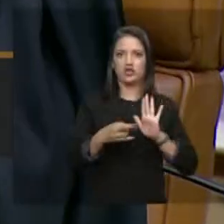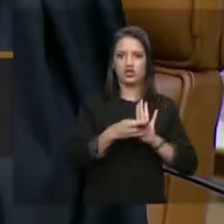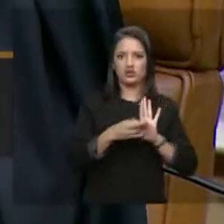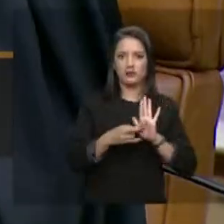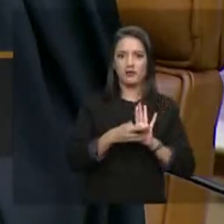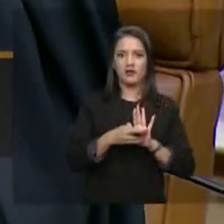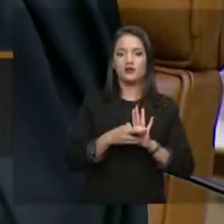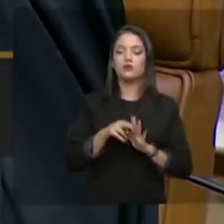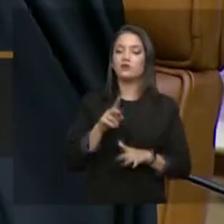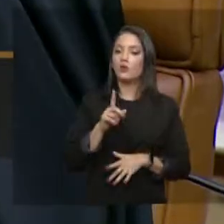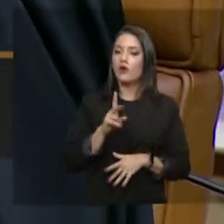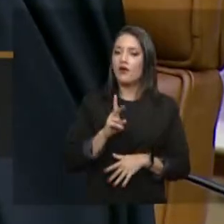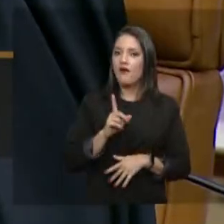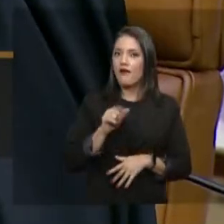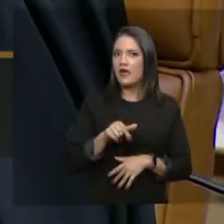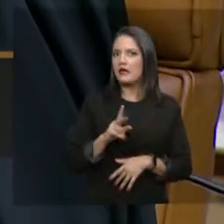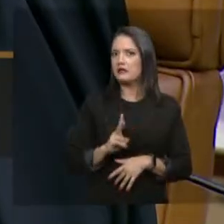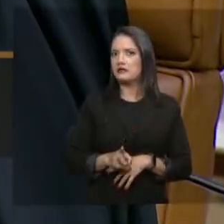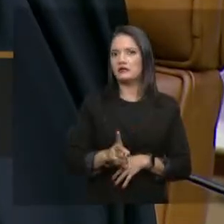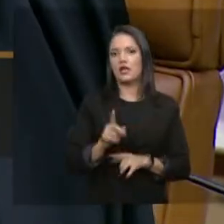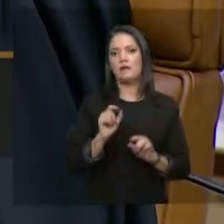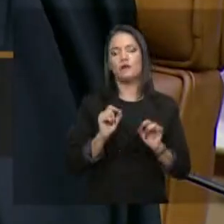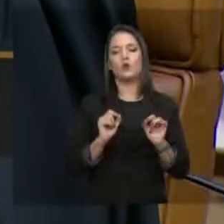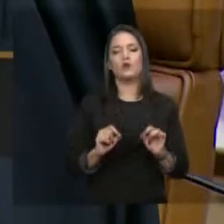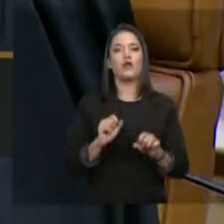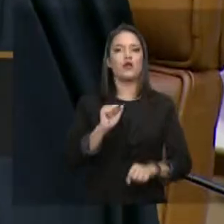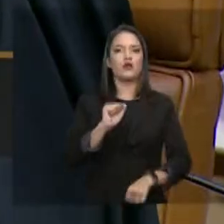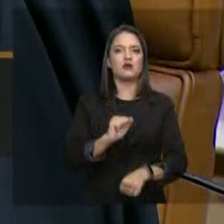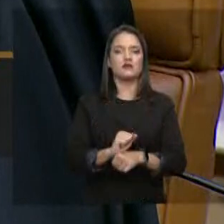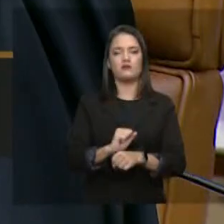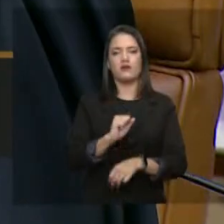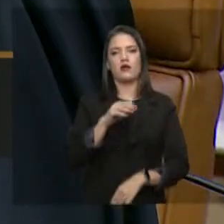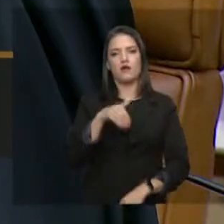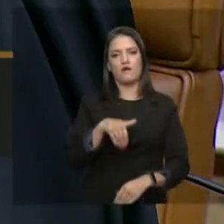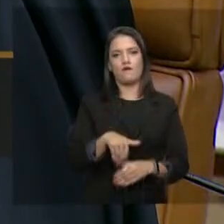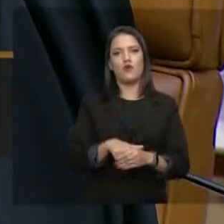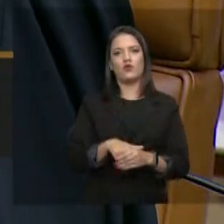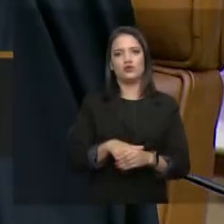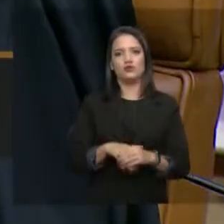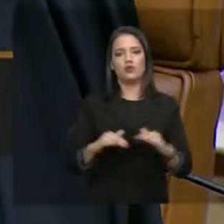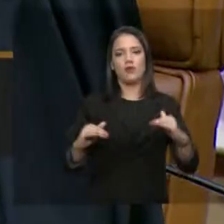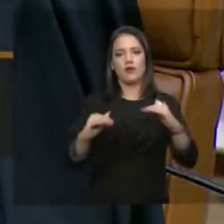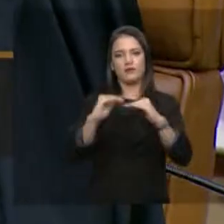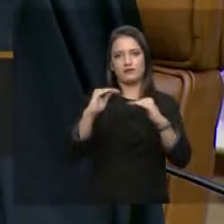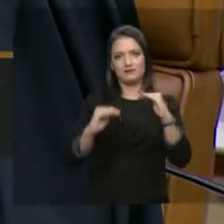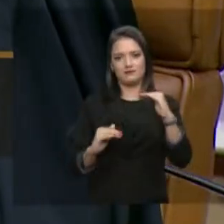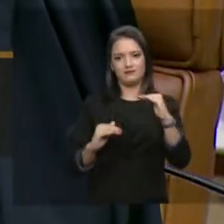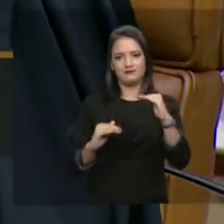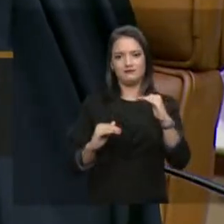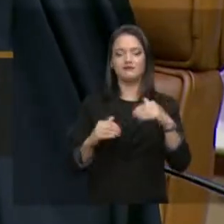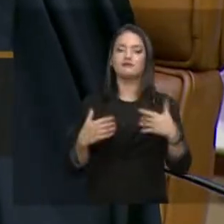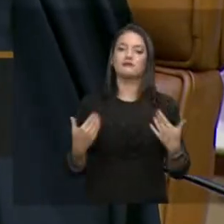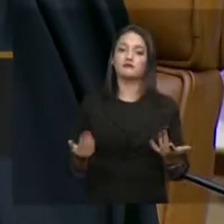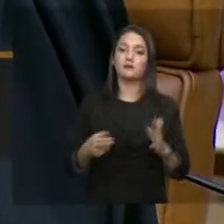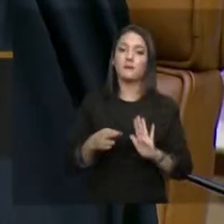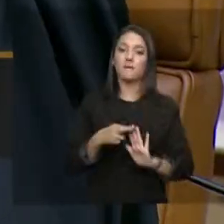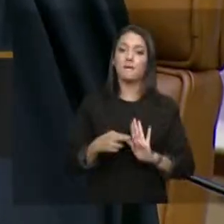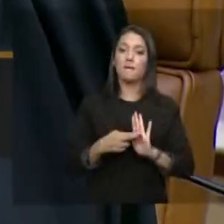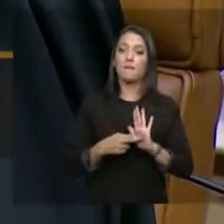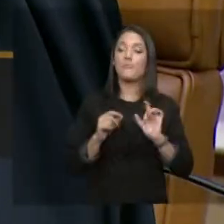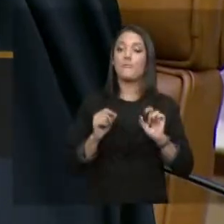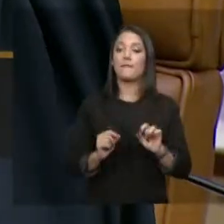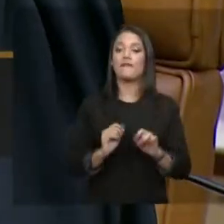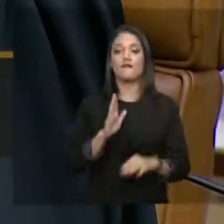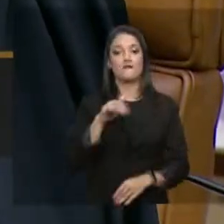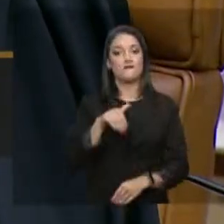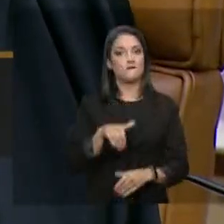dão preferência absoluta à obtenção do voto do desempate. Então, a regra é o voto